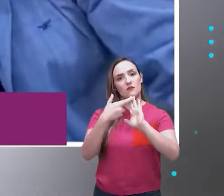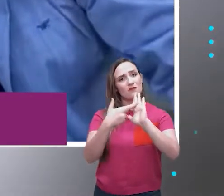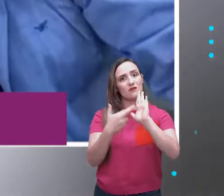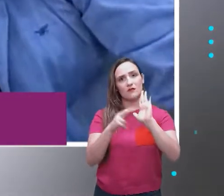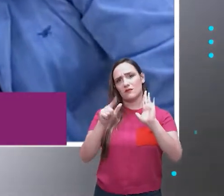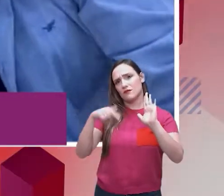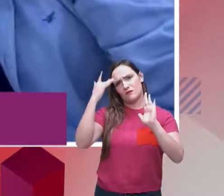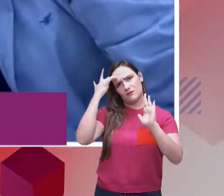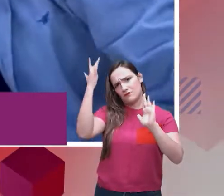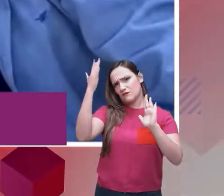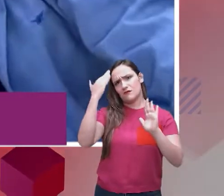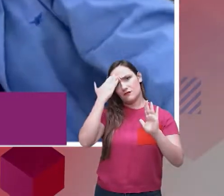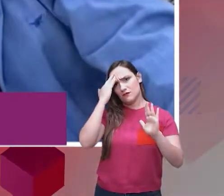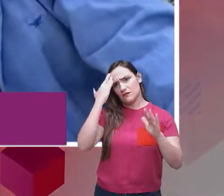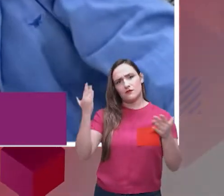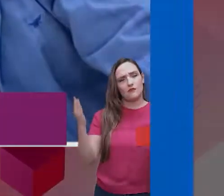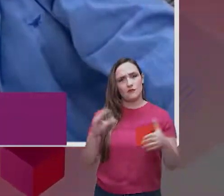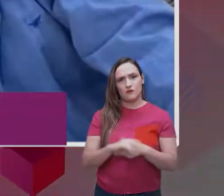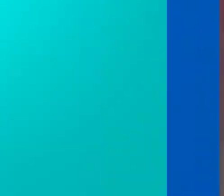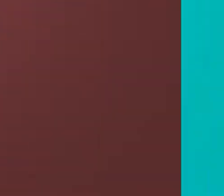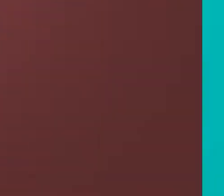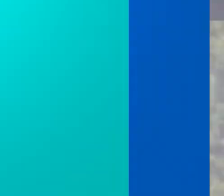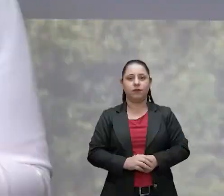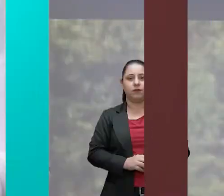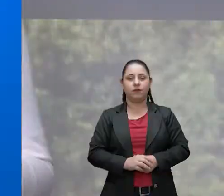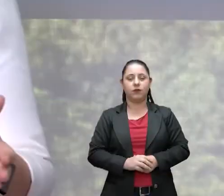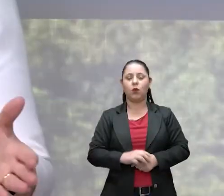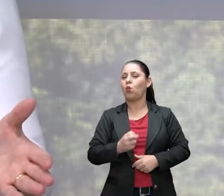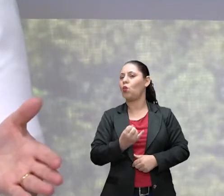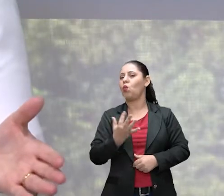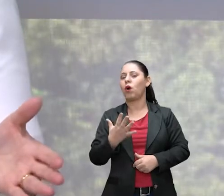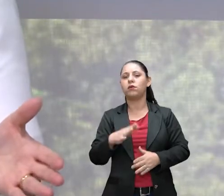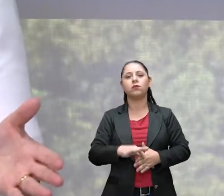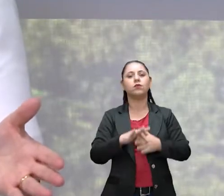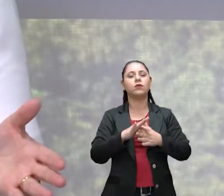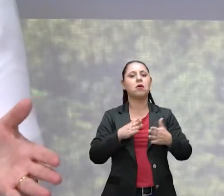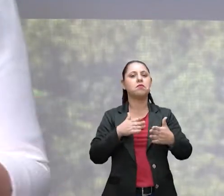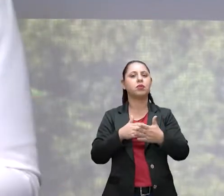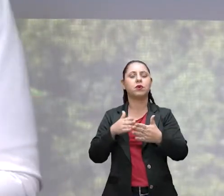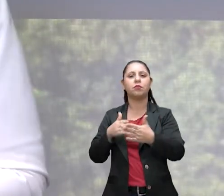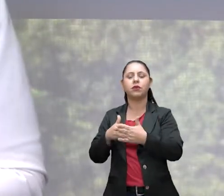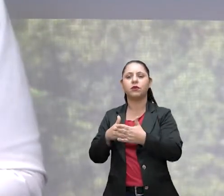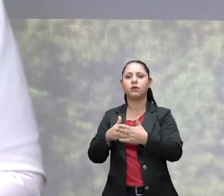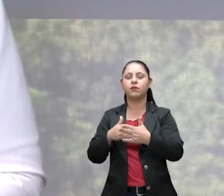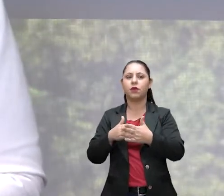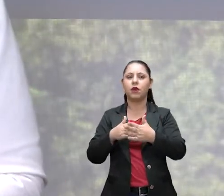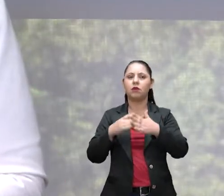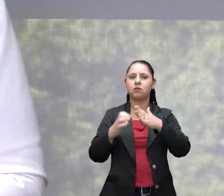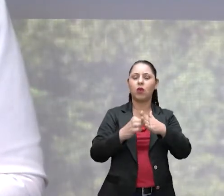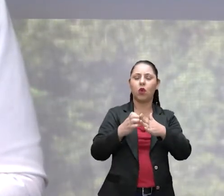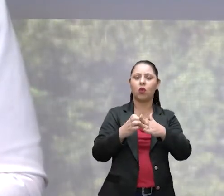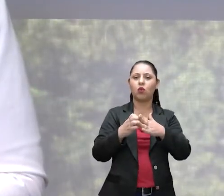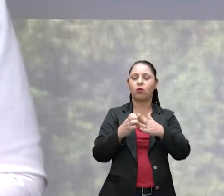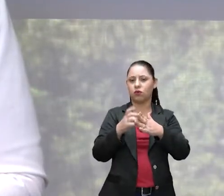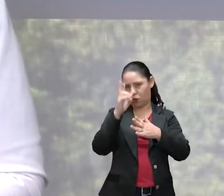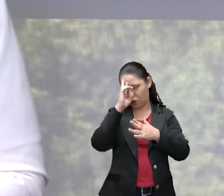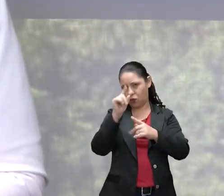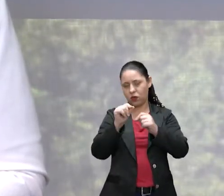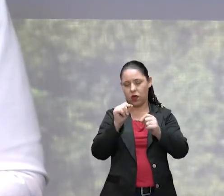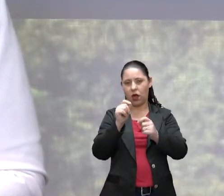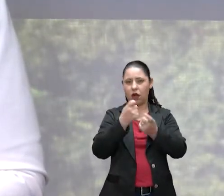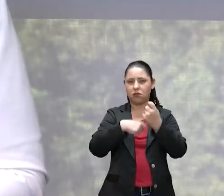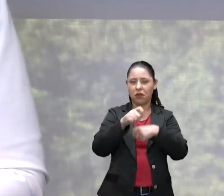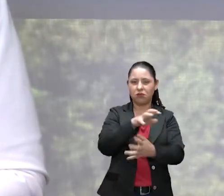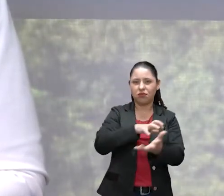que o atleta, os pais possam acompanhar. Quais são os principais desafios que os empreendedores estão enfrentando com a